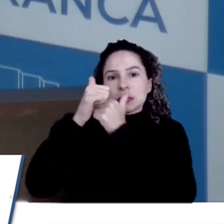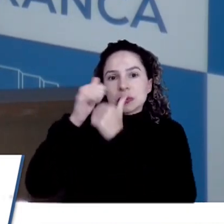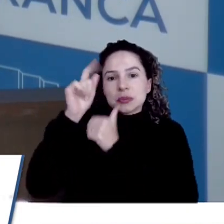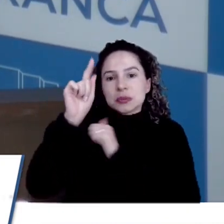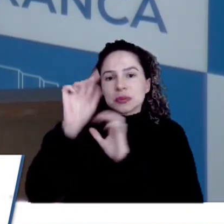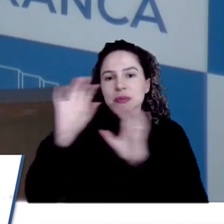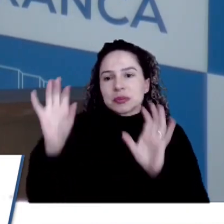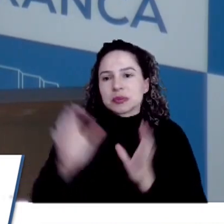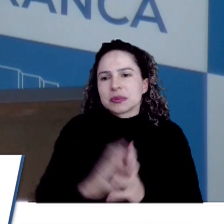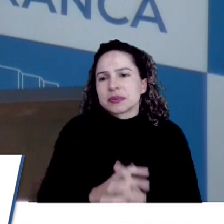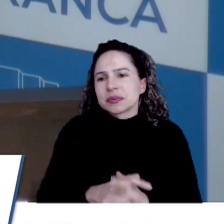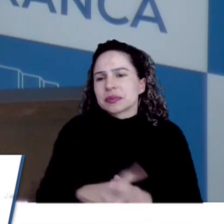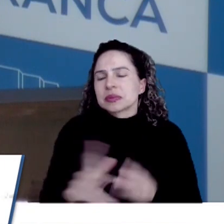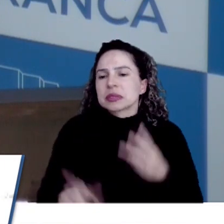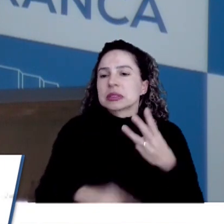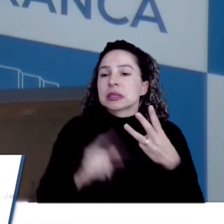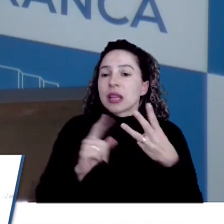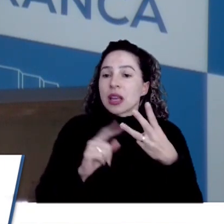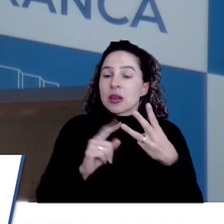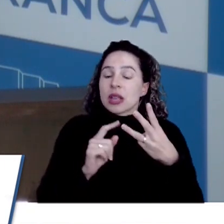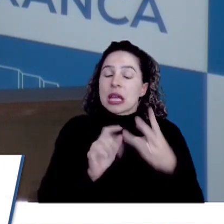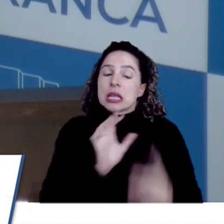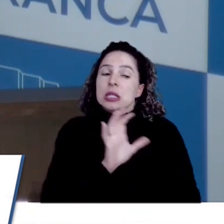E uma terceira característica,